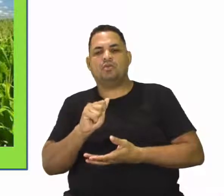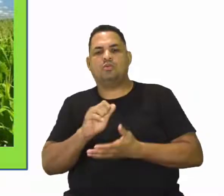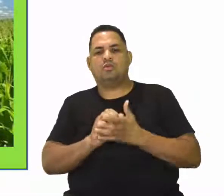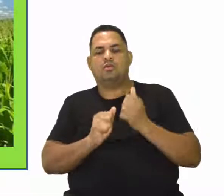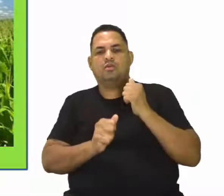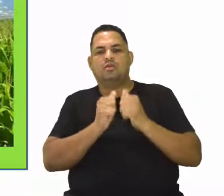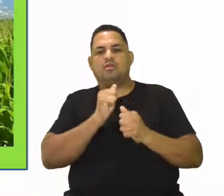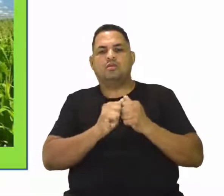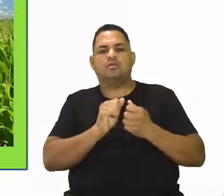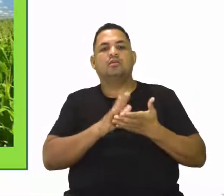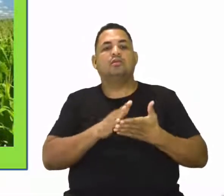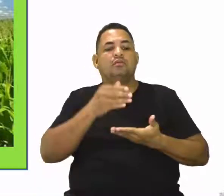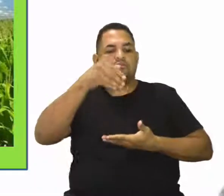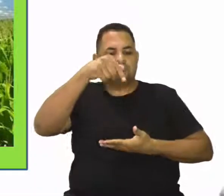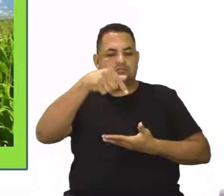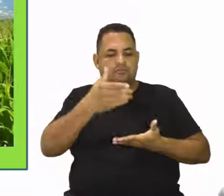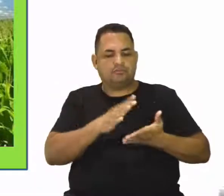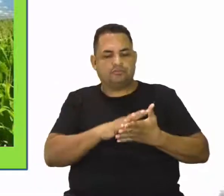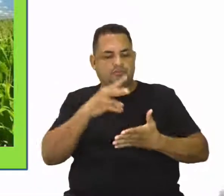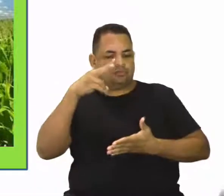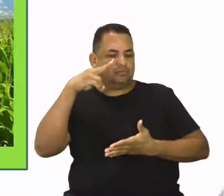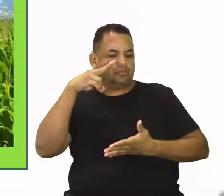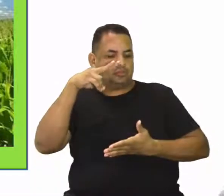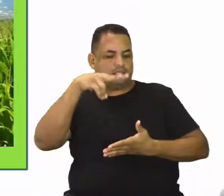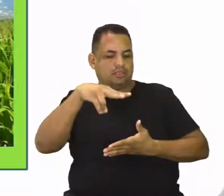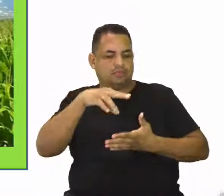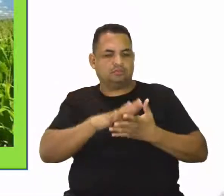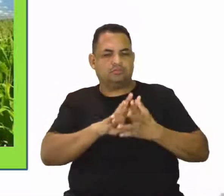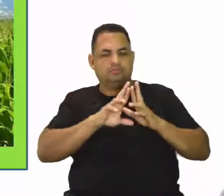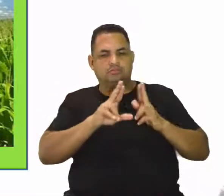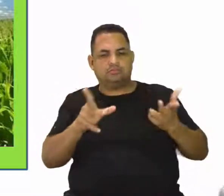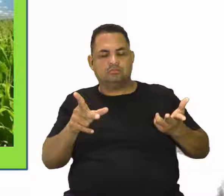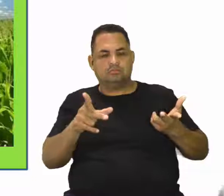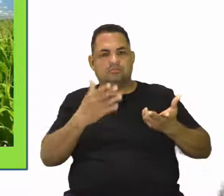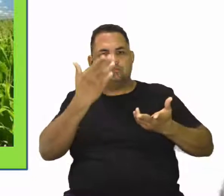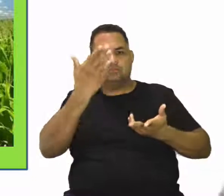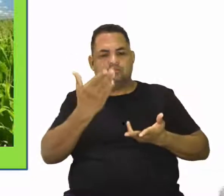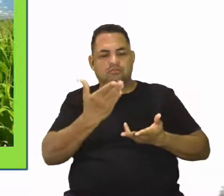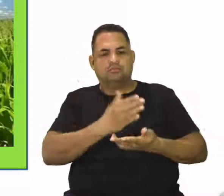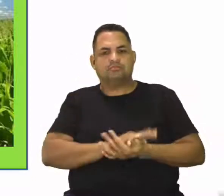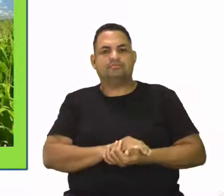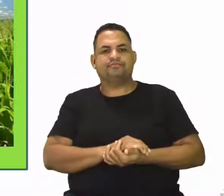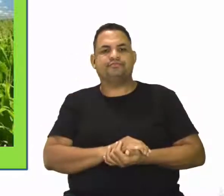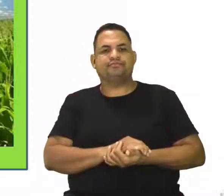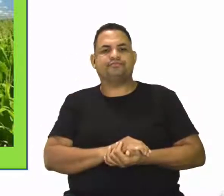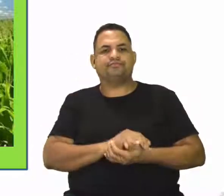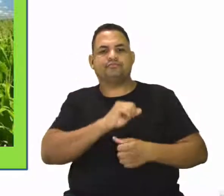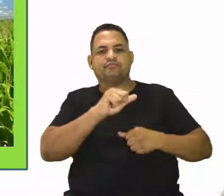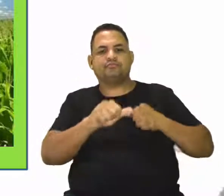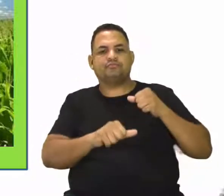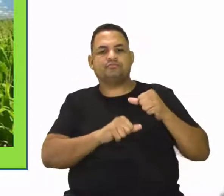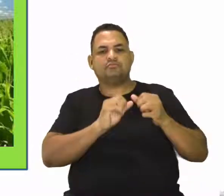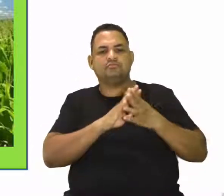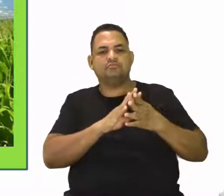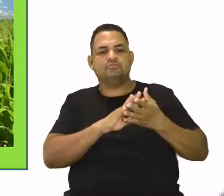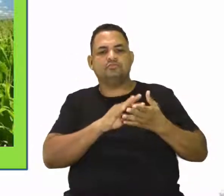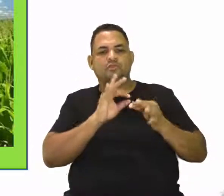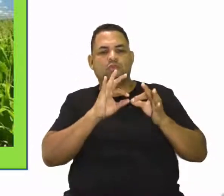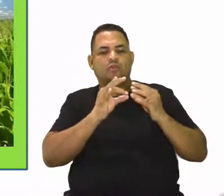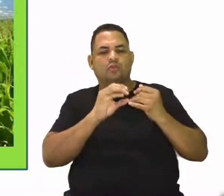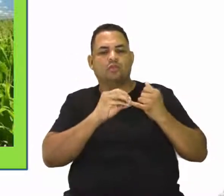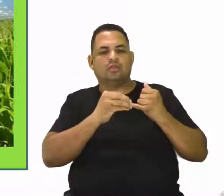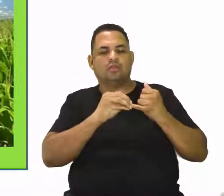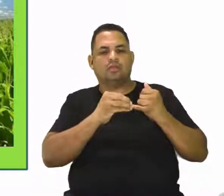determinado ponto, você vê algo diferente, de repente a muda, o grão não